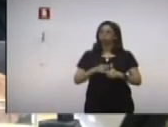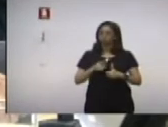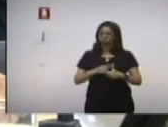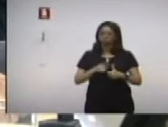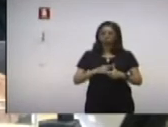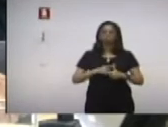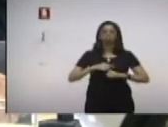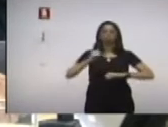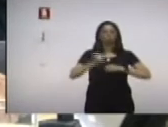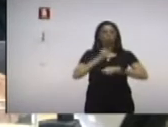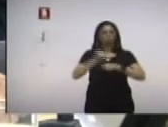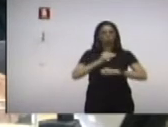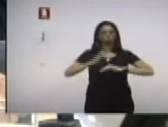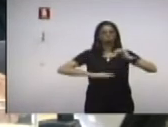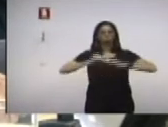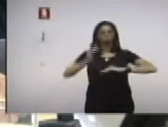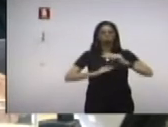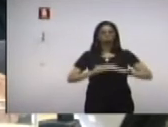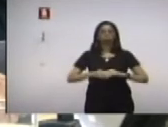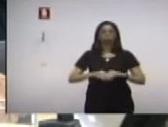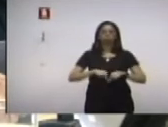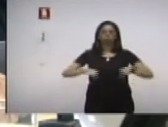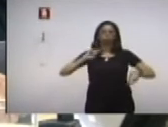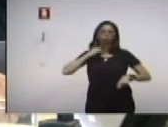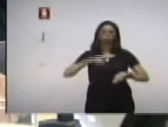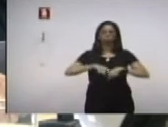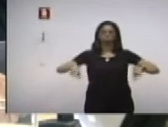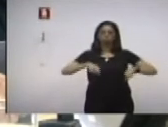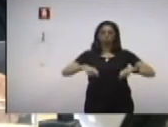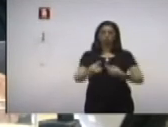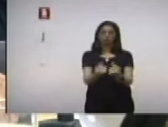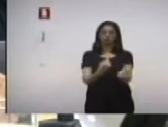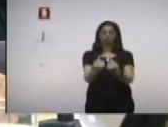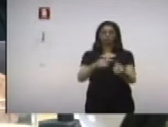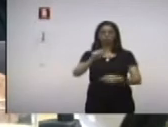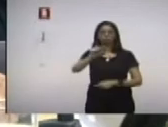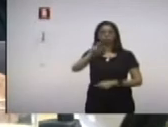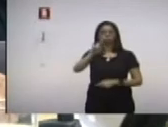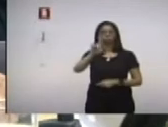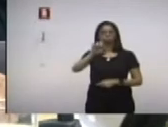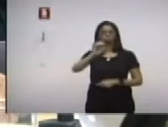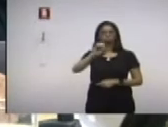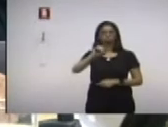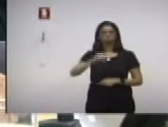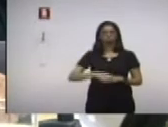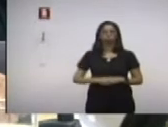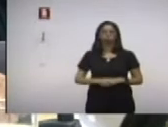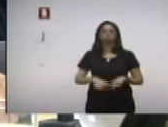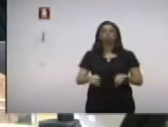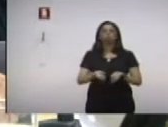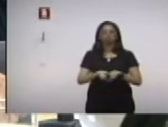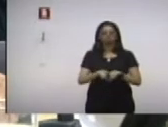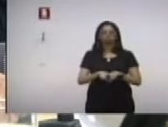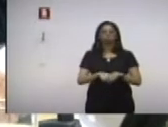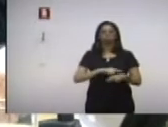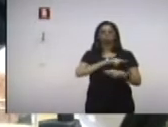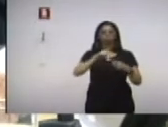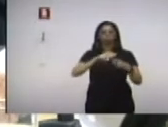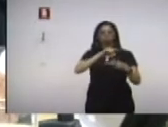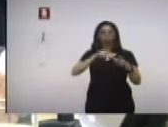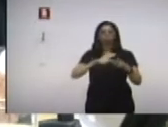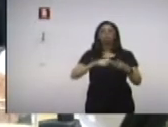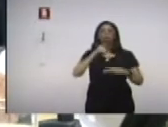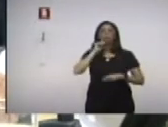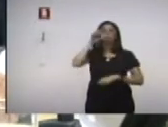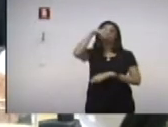realização de obras para instalação interligação de esgoto na Rua Argeu Piva B interligar a rede de esgoto do Parque